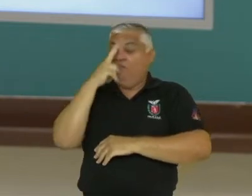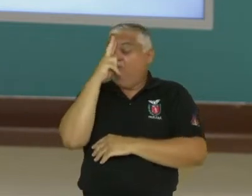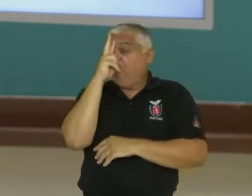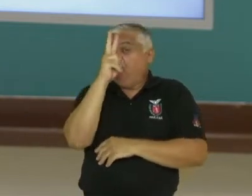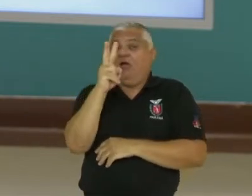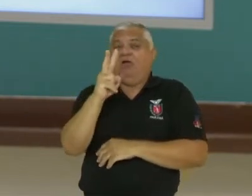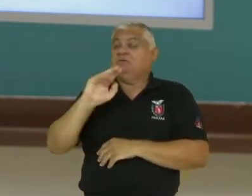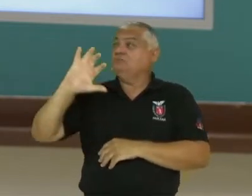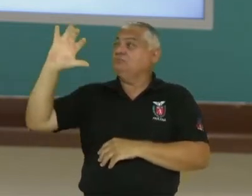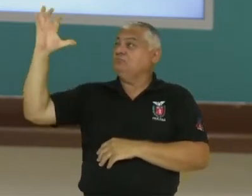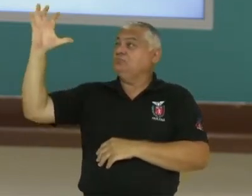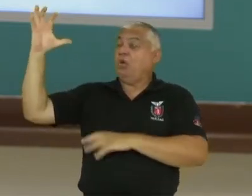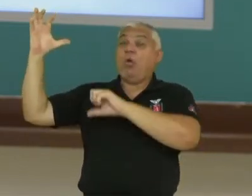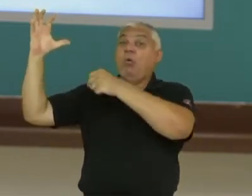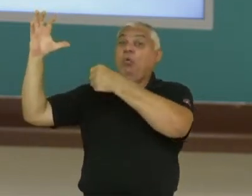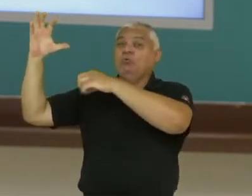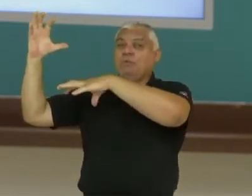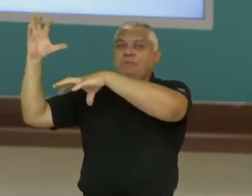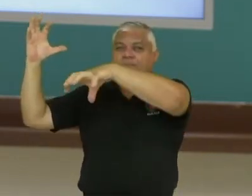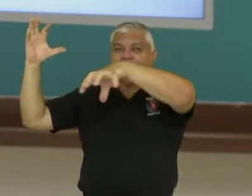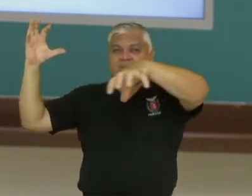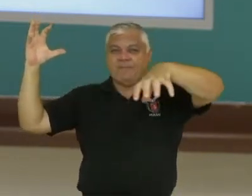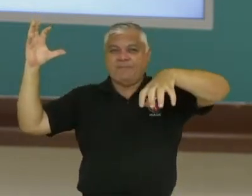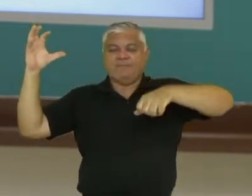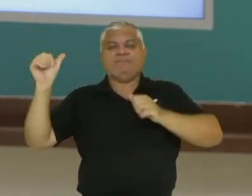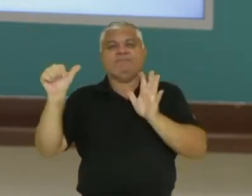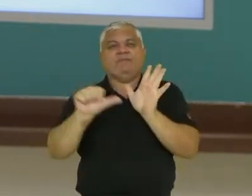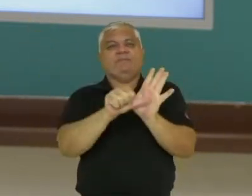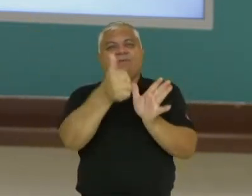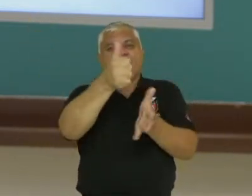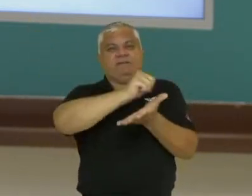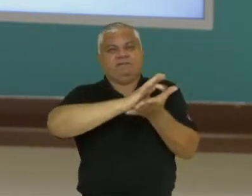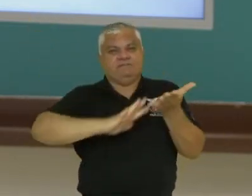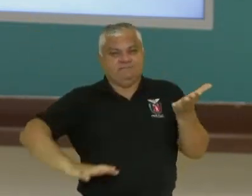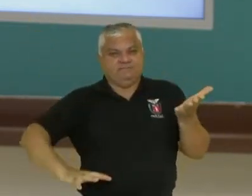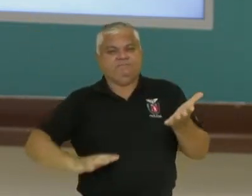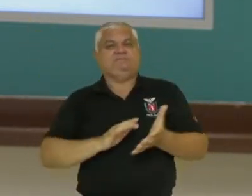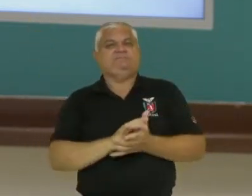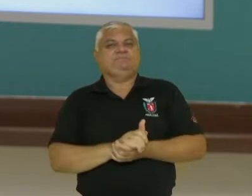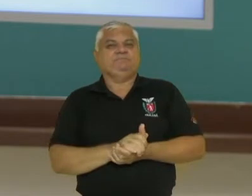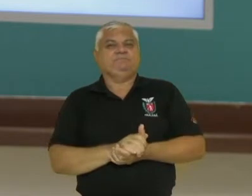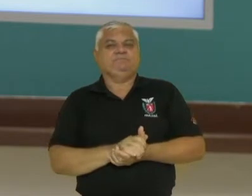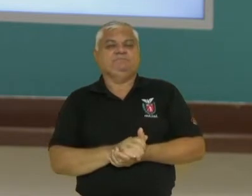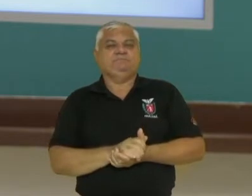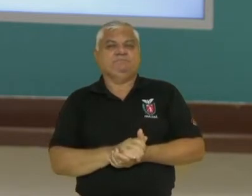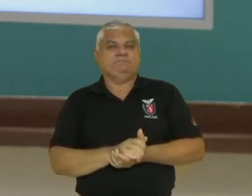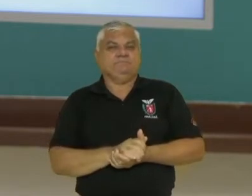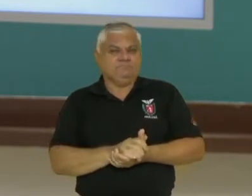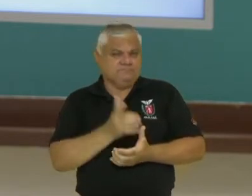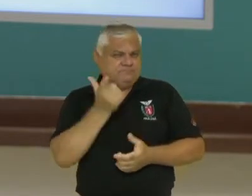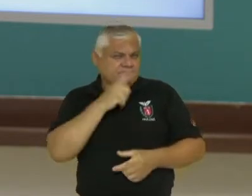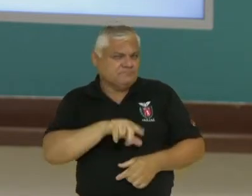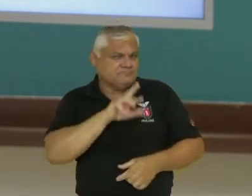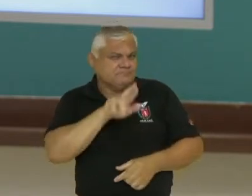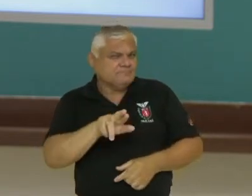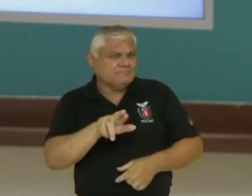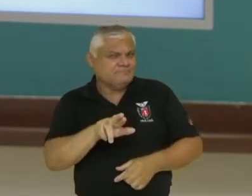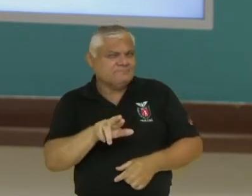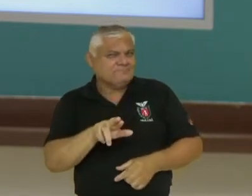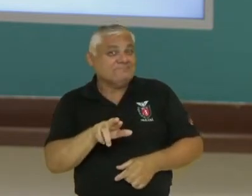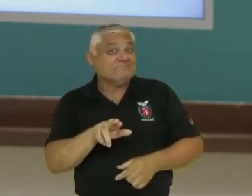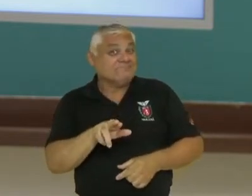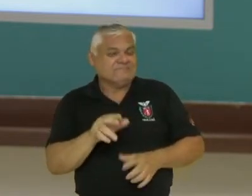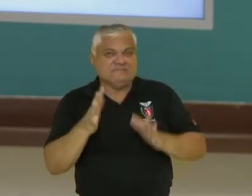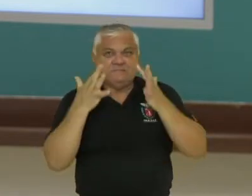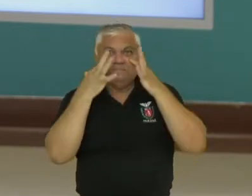os 8 planetas. E nós vamos para a nossa primeira atividade. Será que você vai conseguir responder? Se você